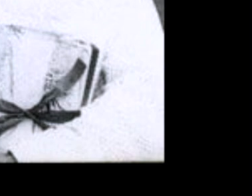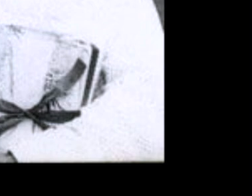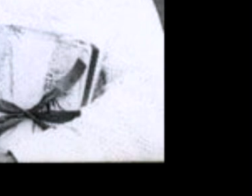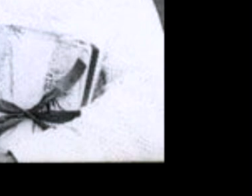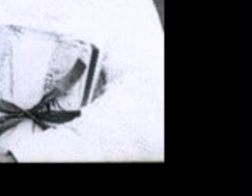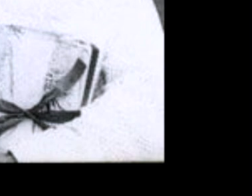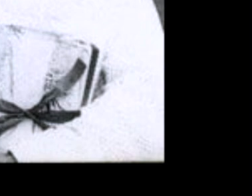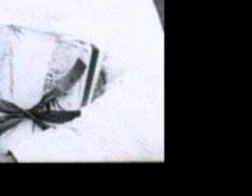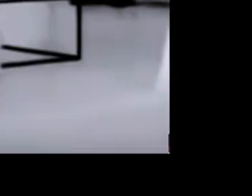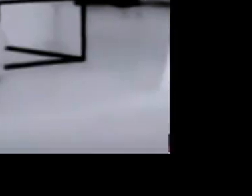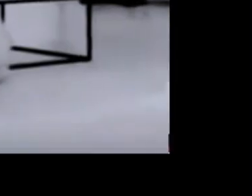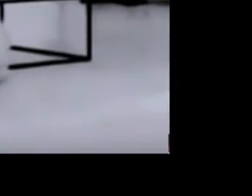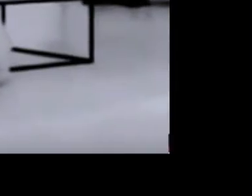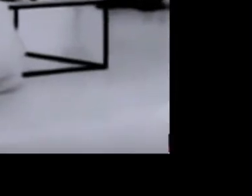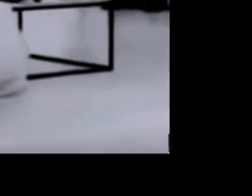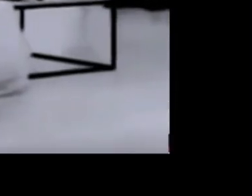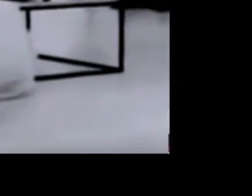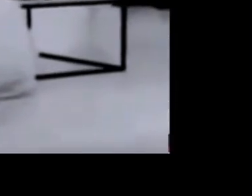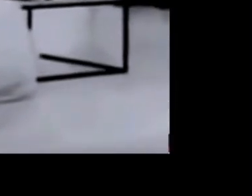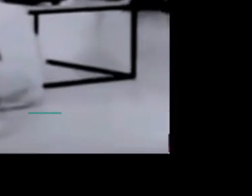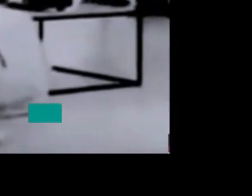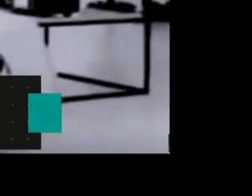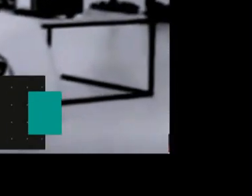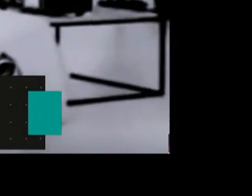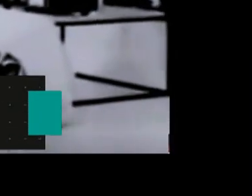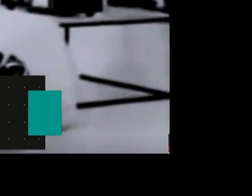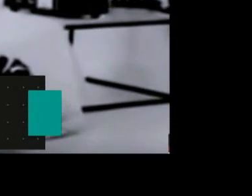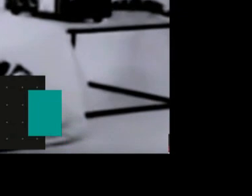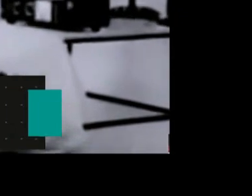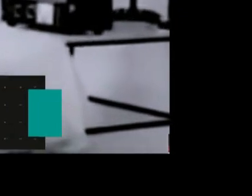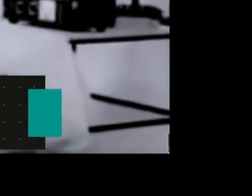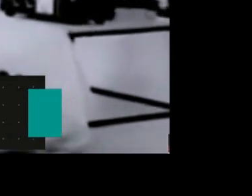Nome povo, nome povo, nada vai